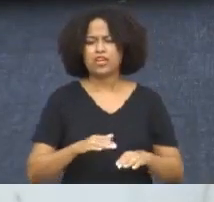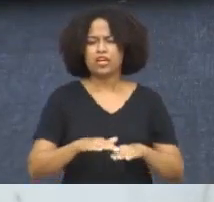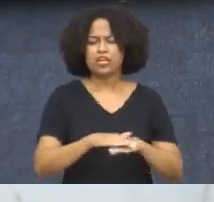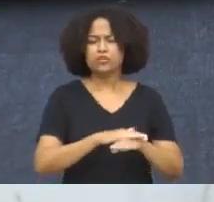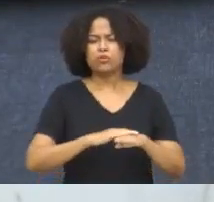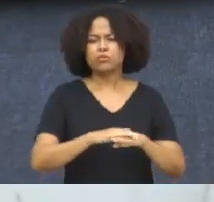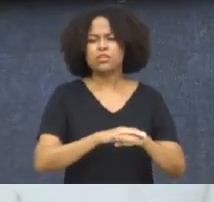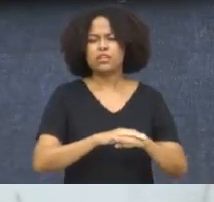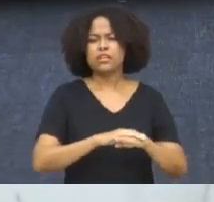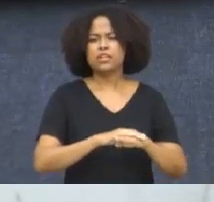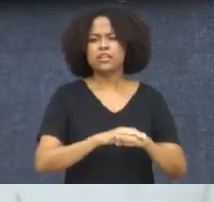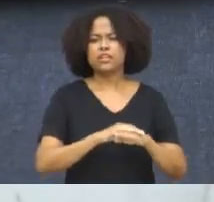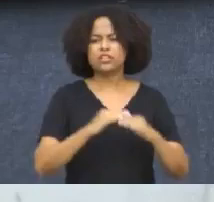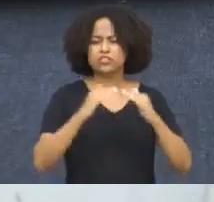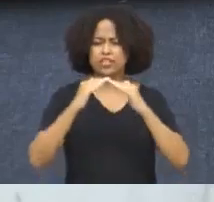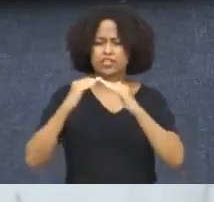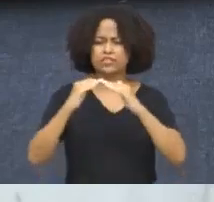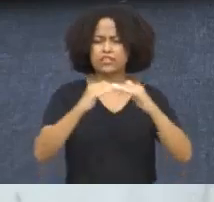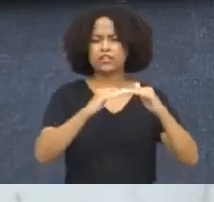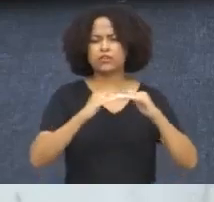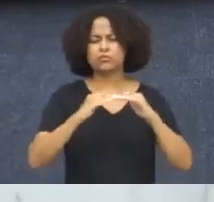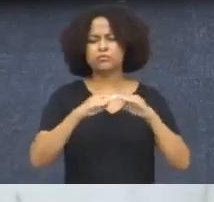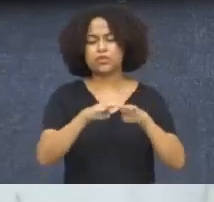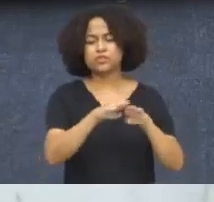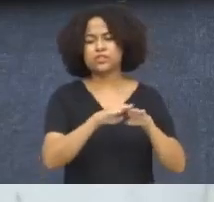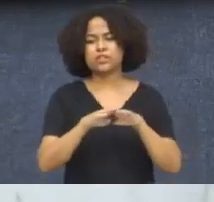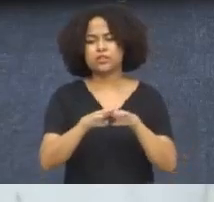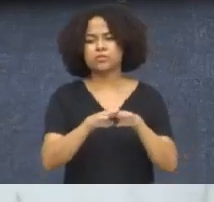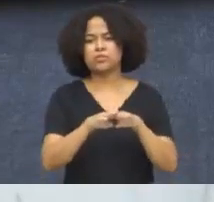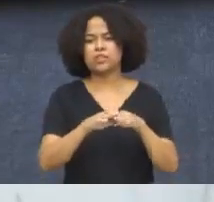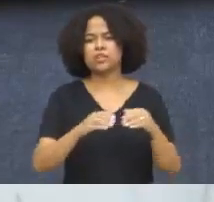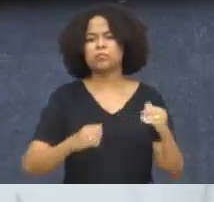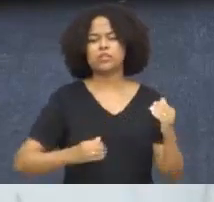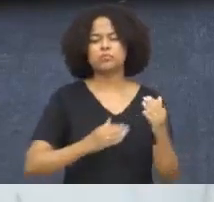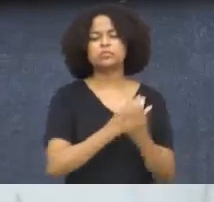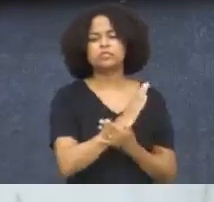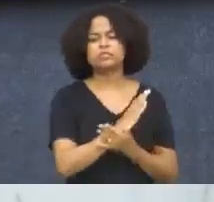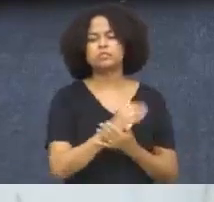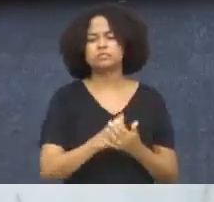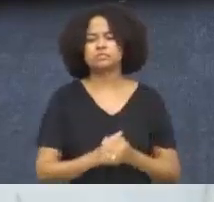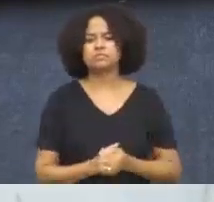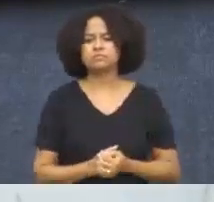racial e defesa do consumidor pela aprovação da emenda 1.